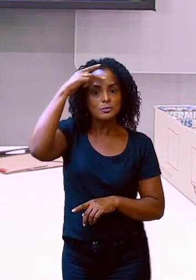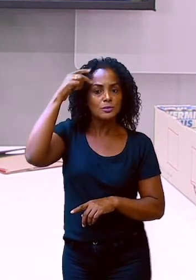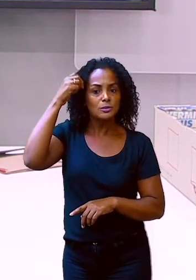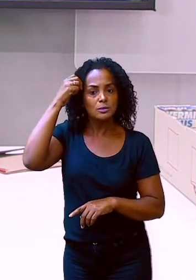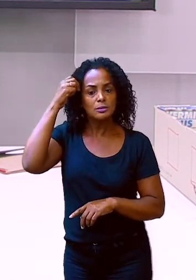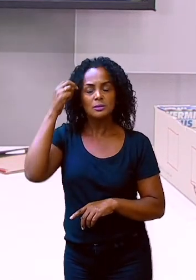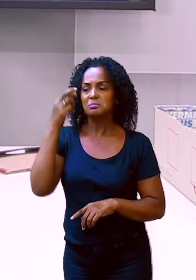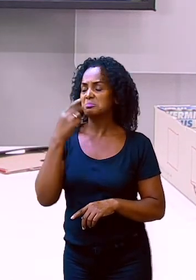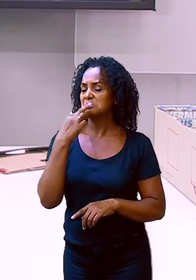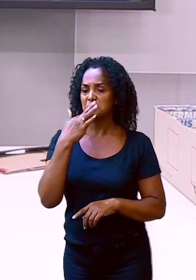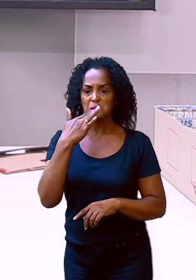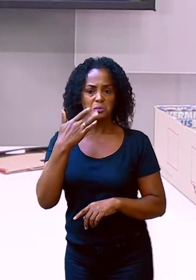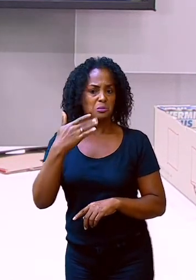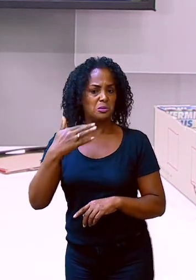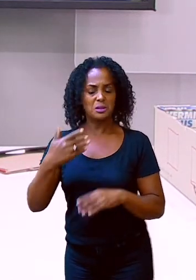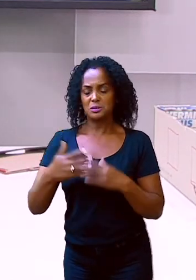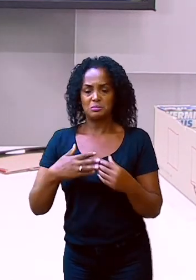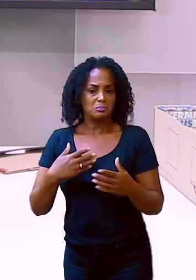preferirem.